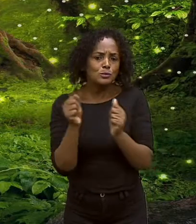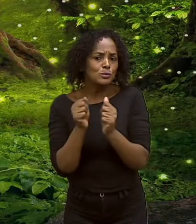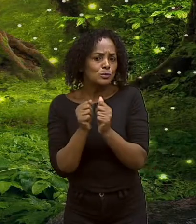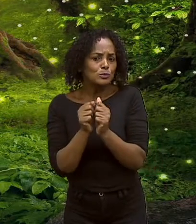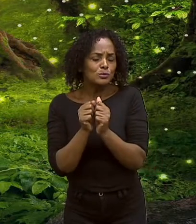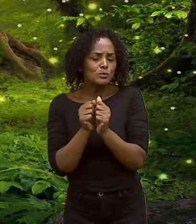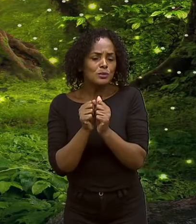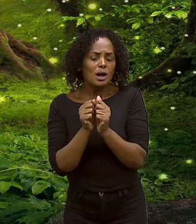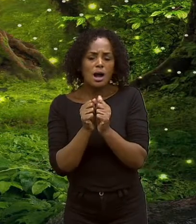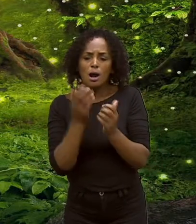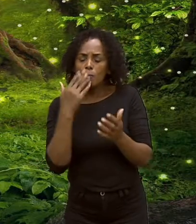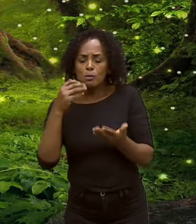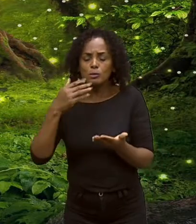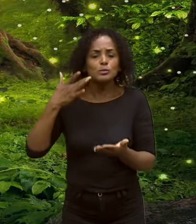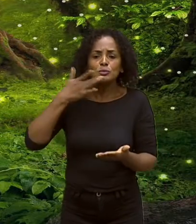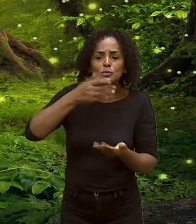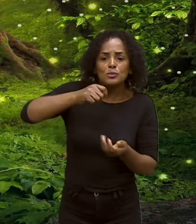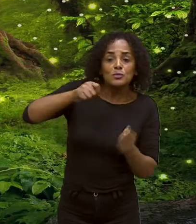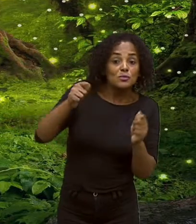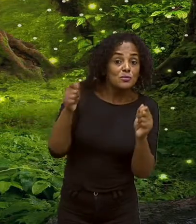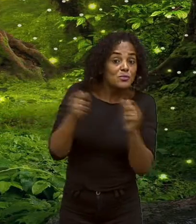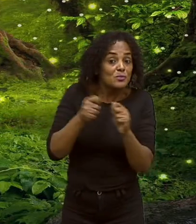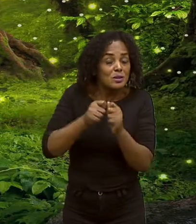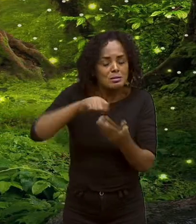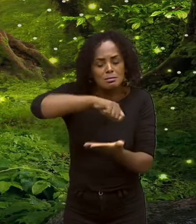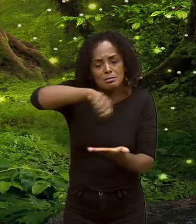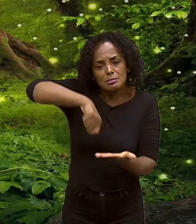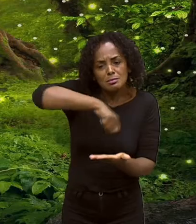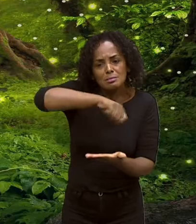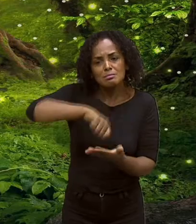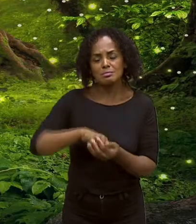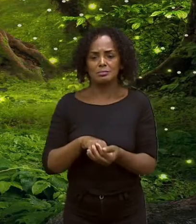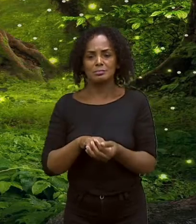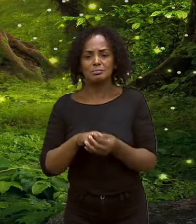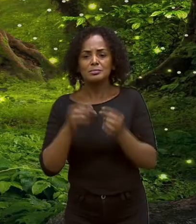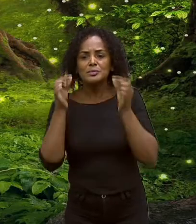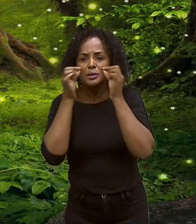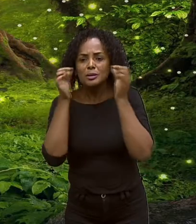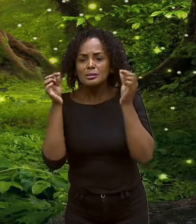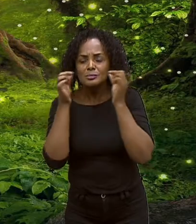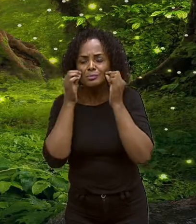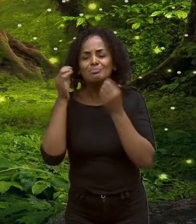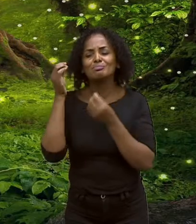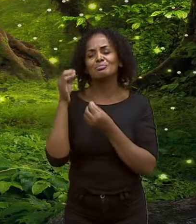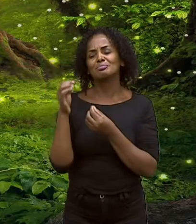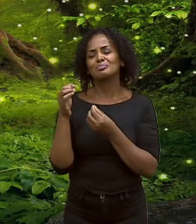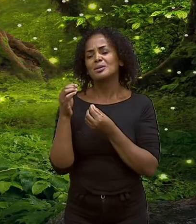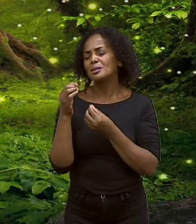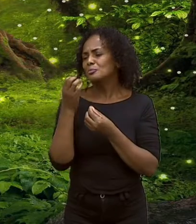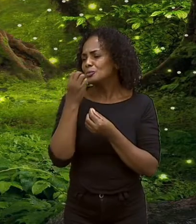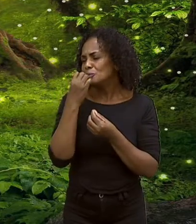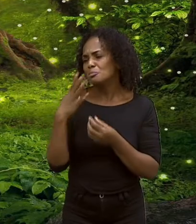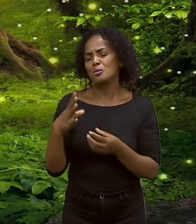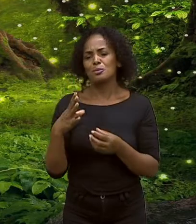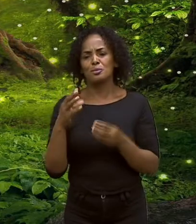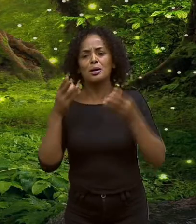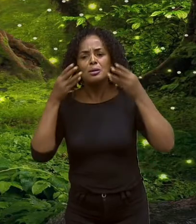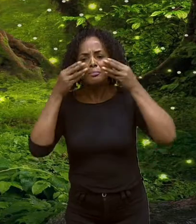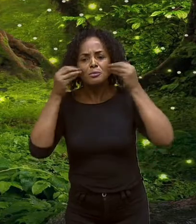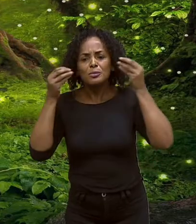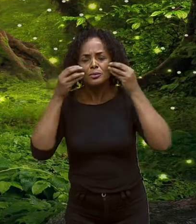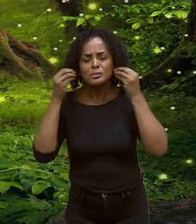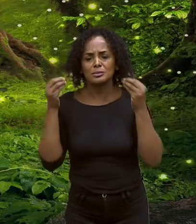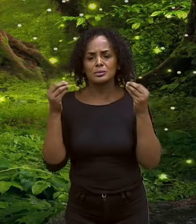almoço gostoso." O ratinho falou: "Quanta gentileza, raposa, mas não